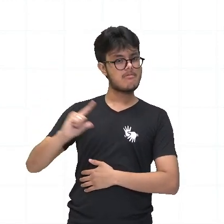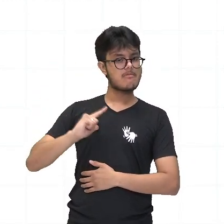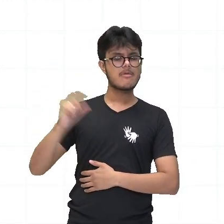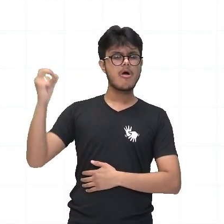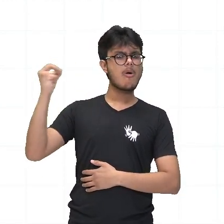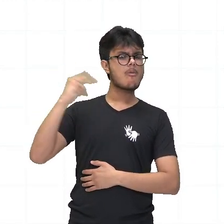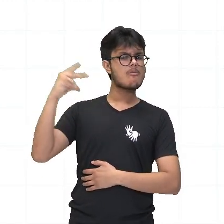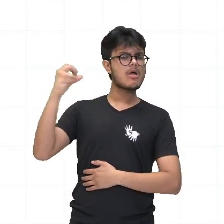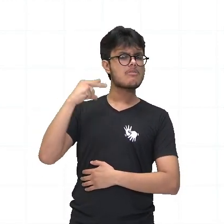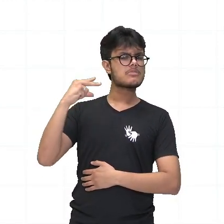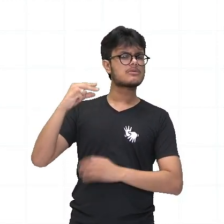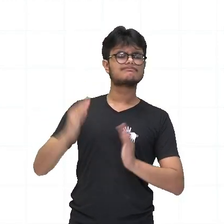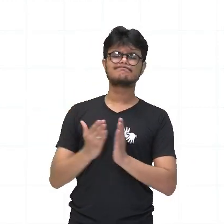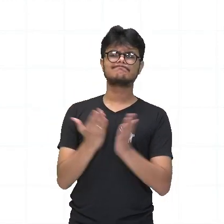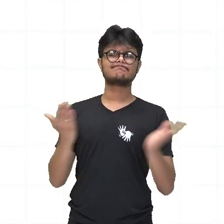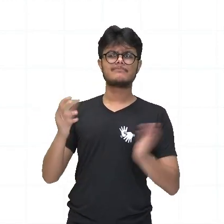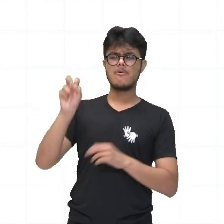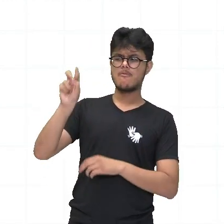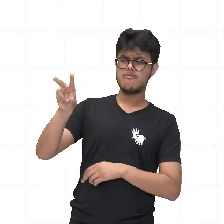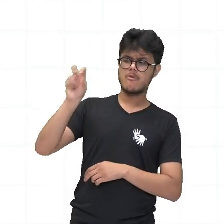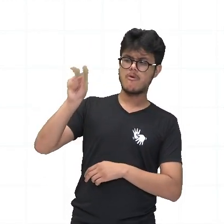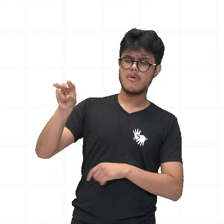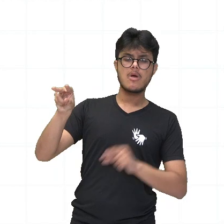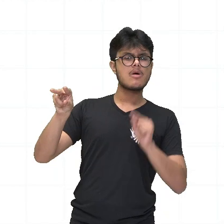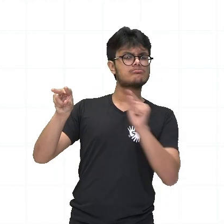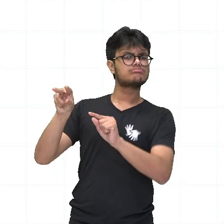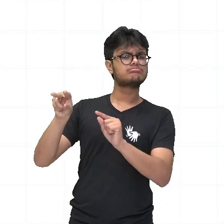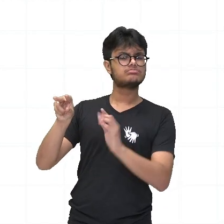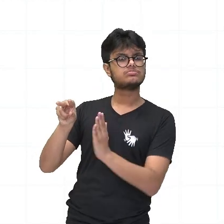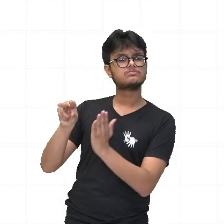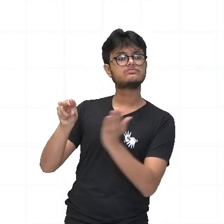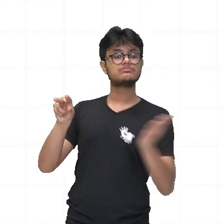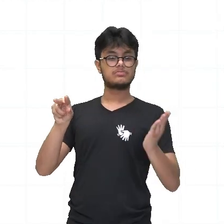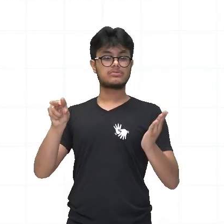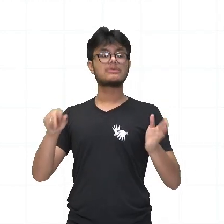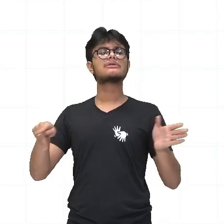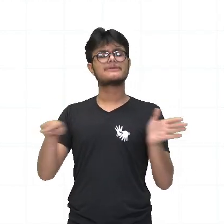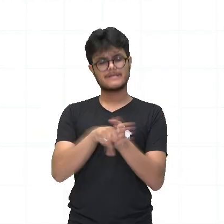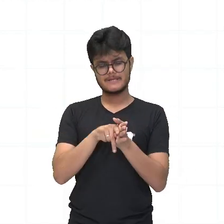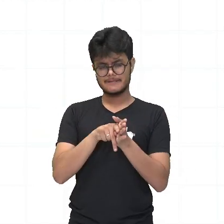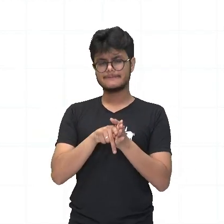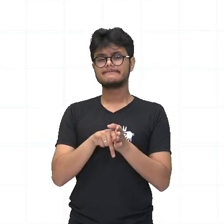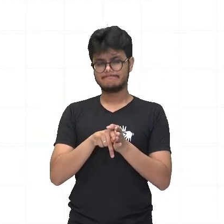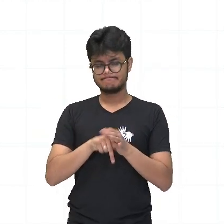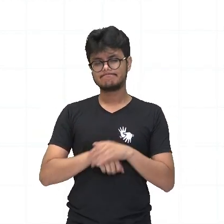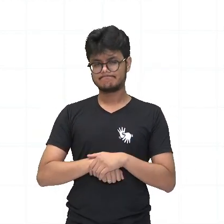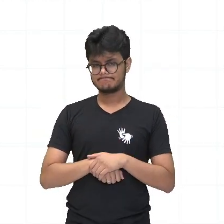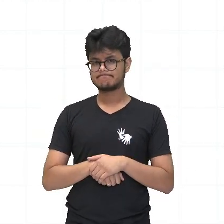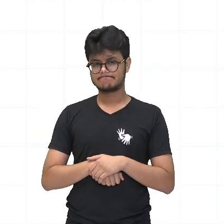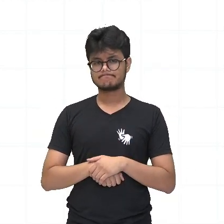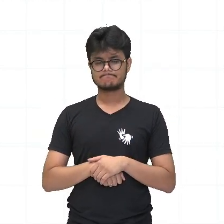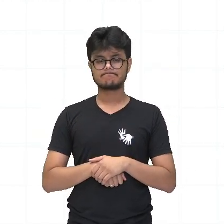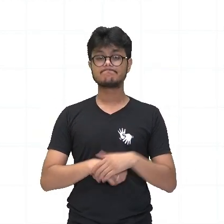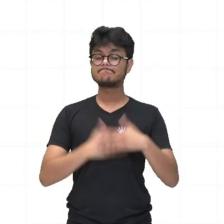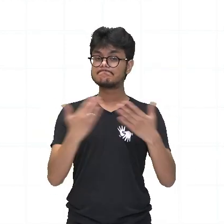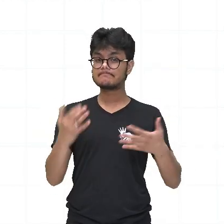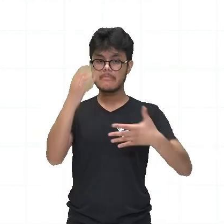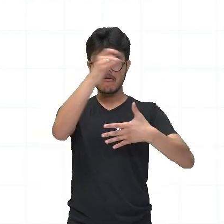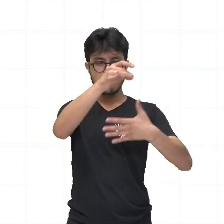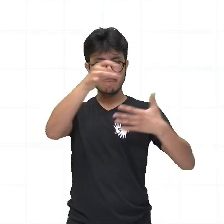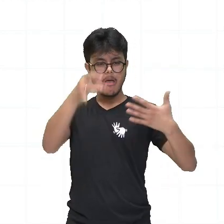uma espécie ali que está relacionada com cada doença, cada vírus relacionado com uma doença. E